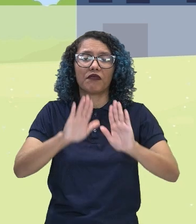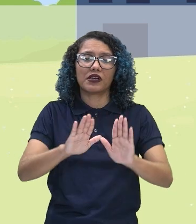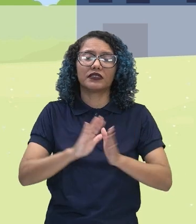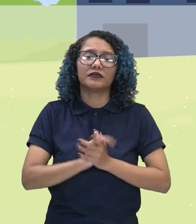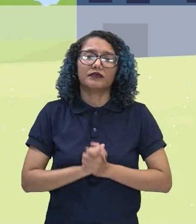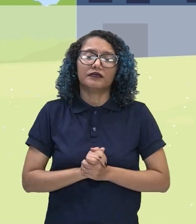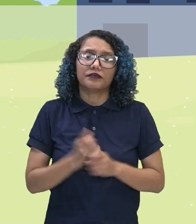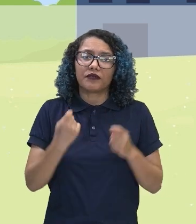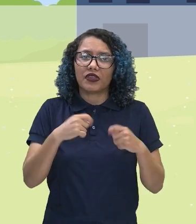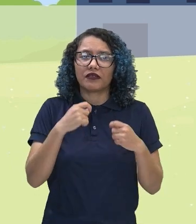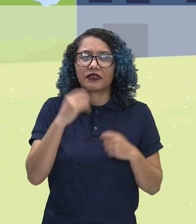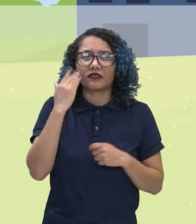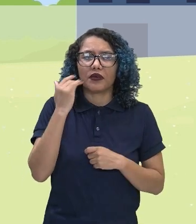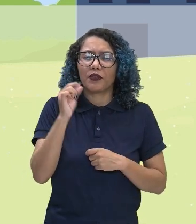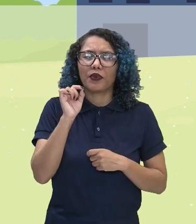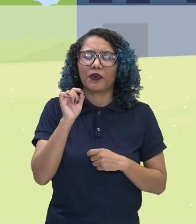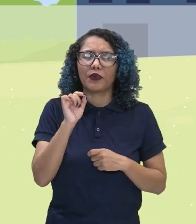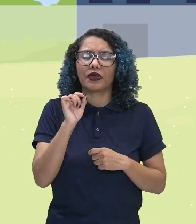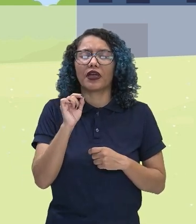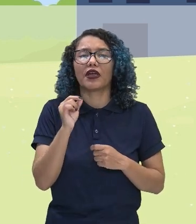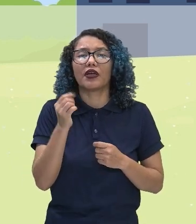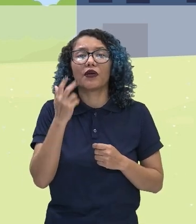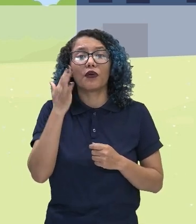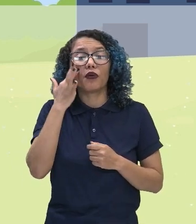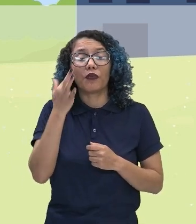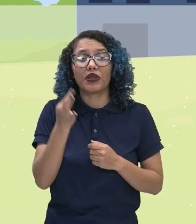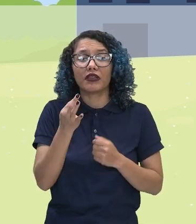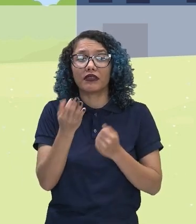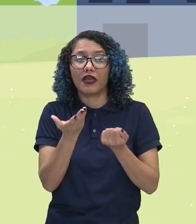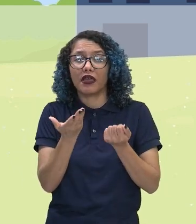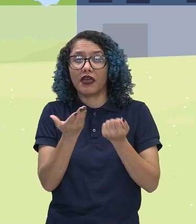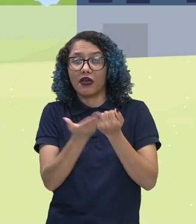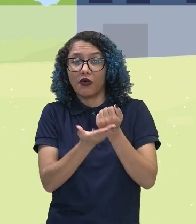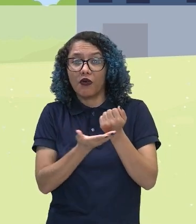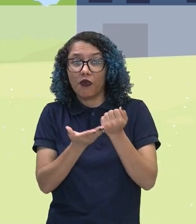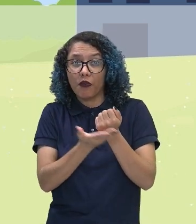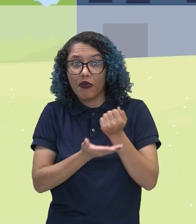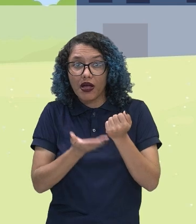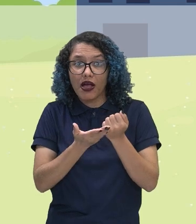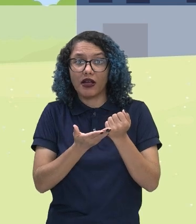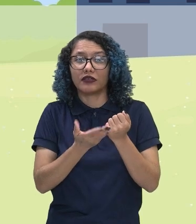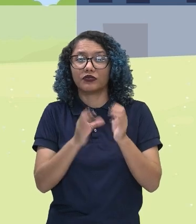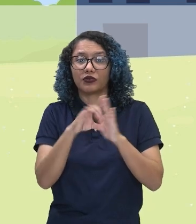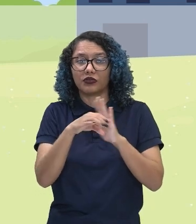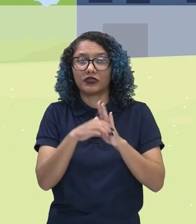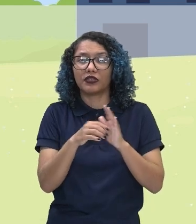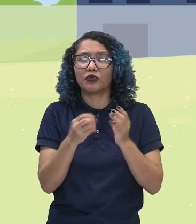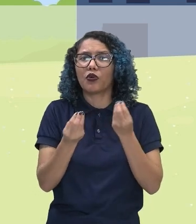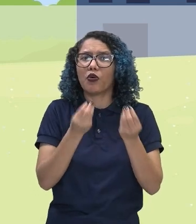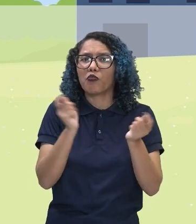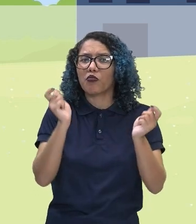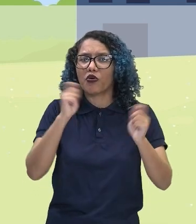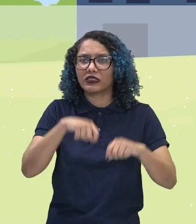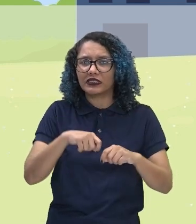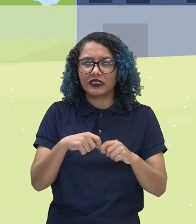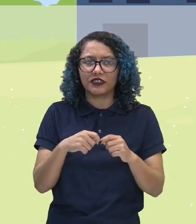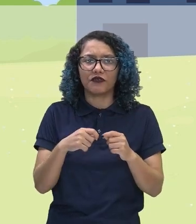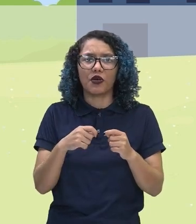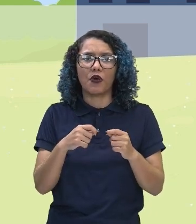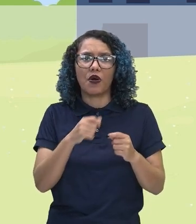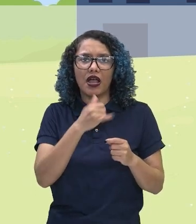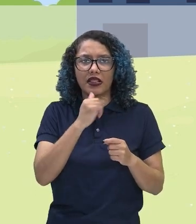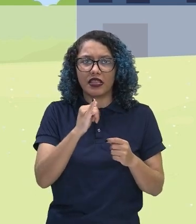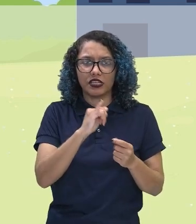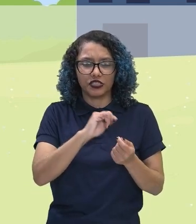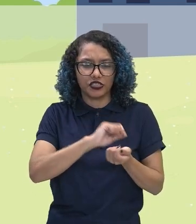gente precisa entender um pouquinho o fundamento de como se descobriu que daria para transformar essa energia e